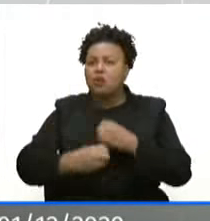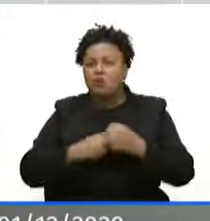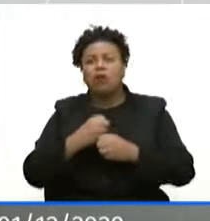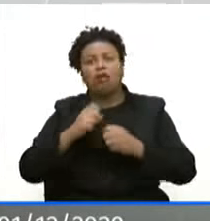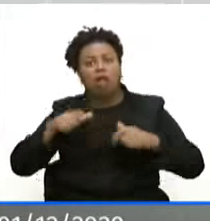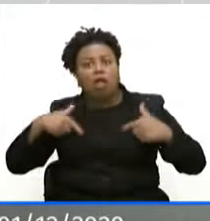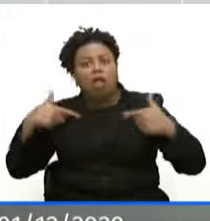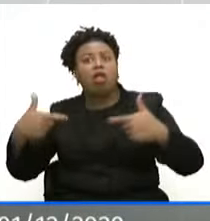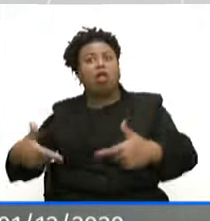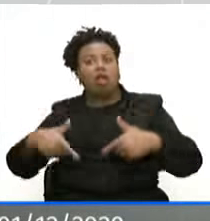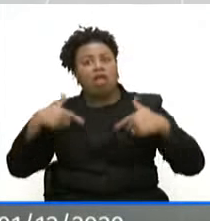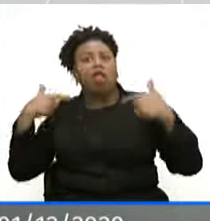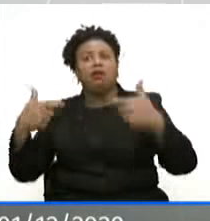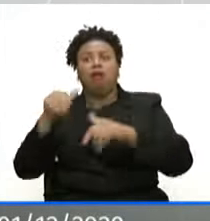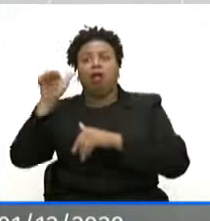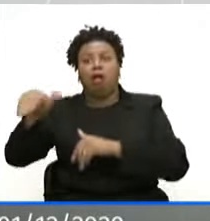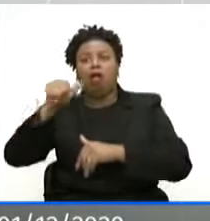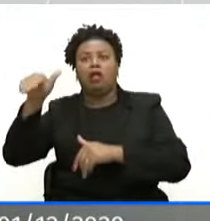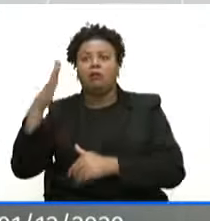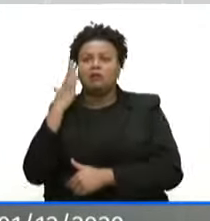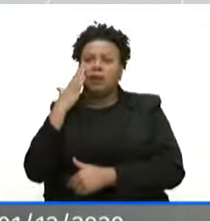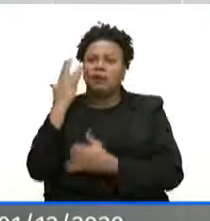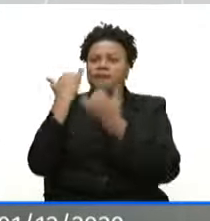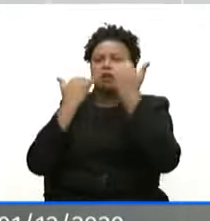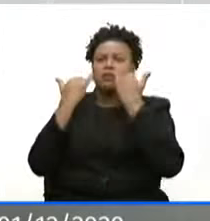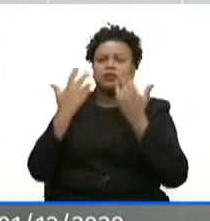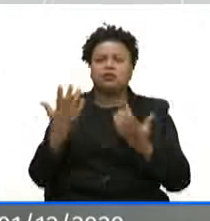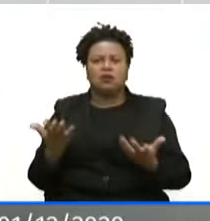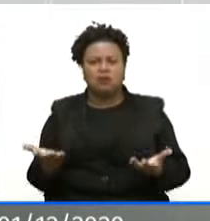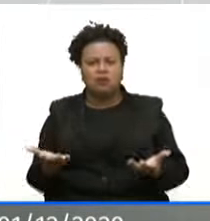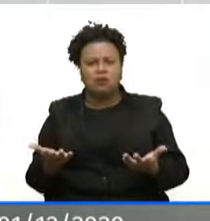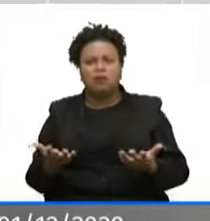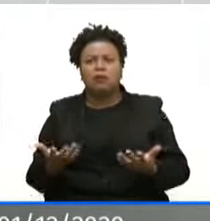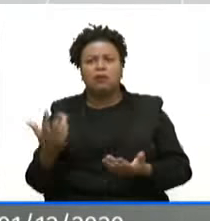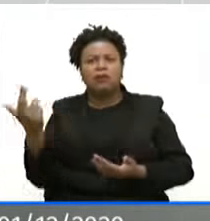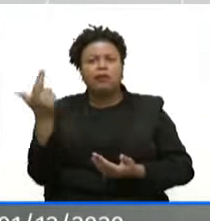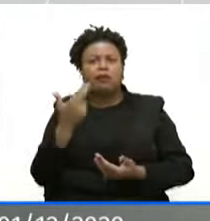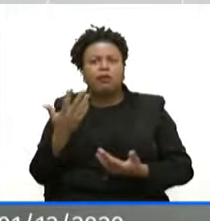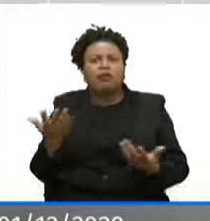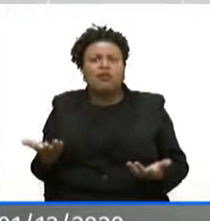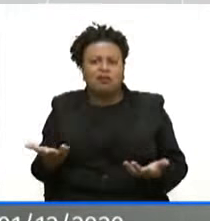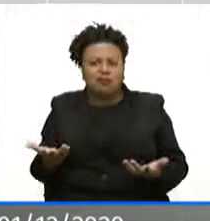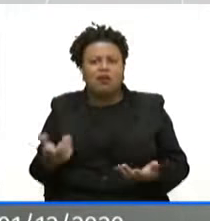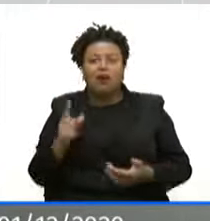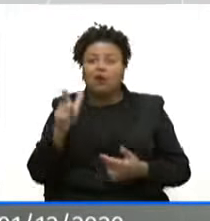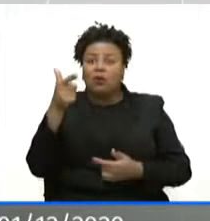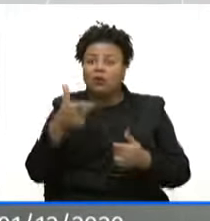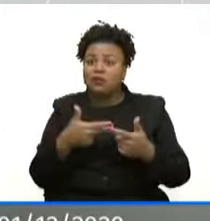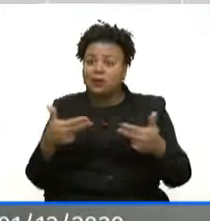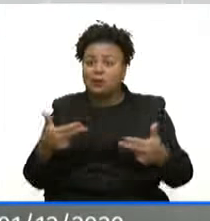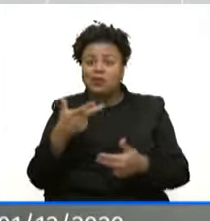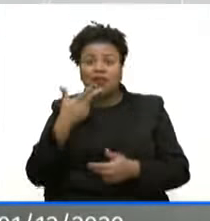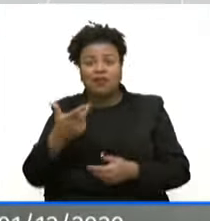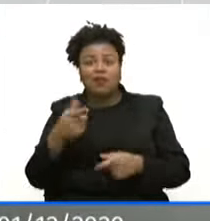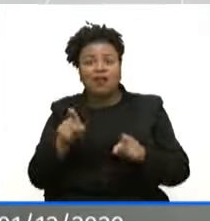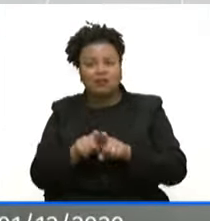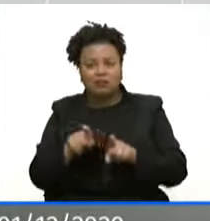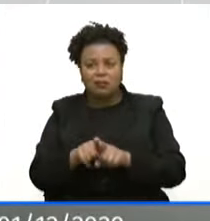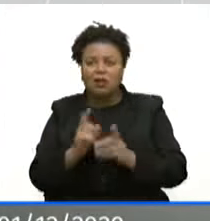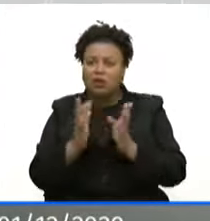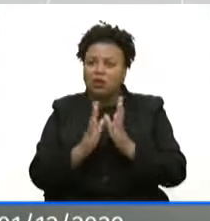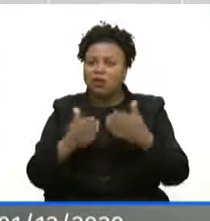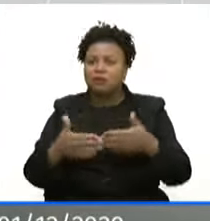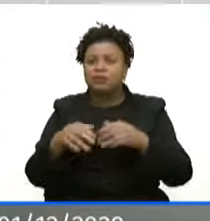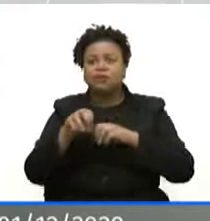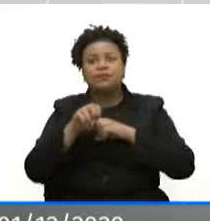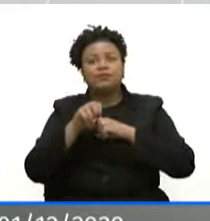correndo atrás para tentar saber e para tentar ter qualquer tipo de retorno. E uma outra coisa que eu quero colocar aqui, sendo a nossa comissão